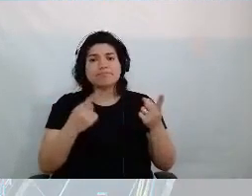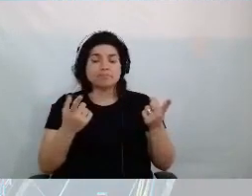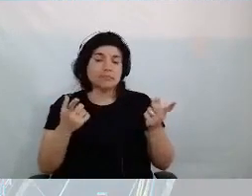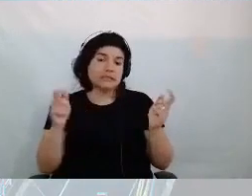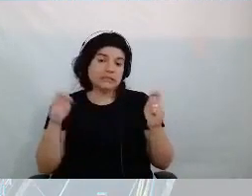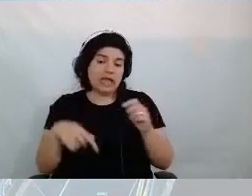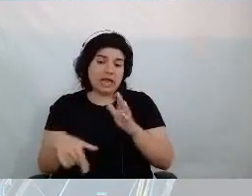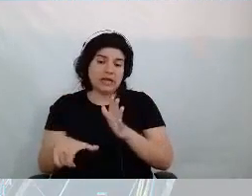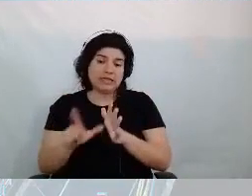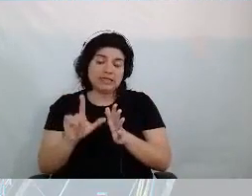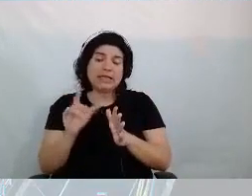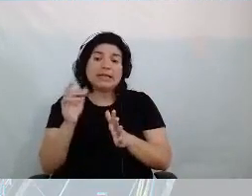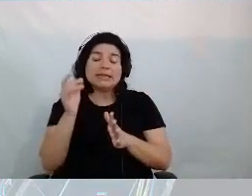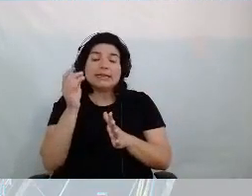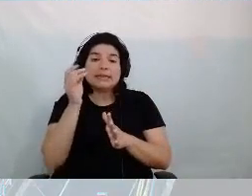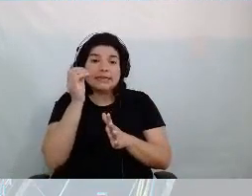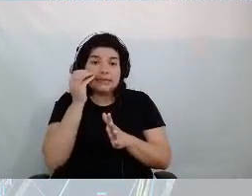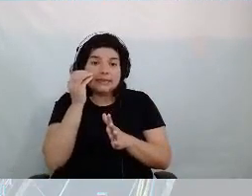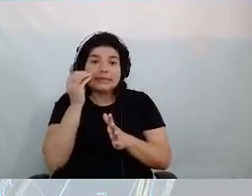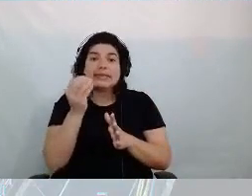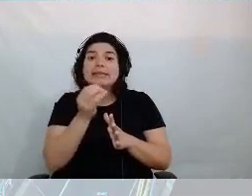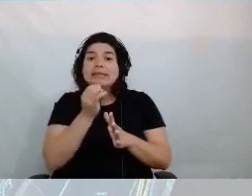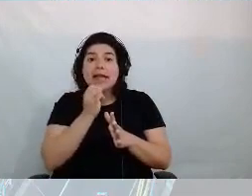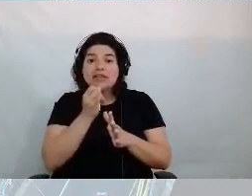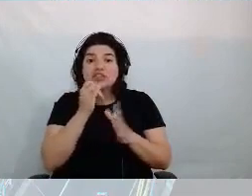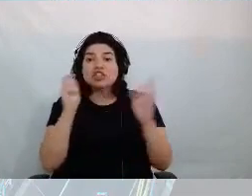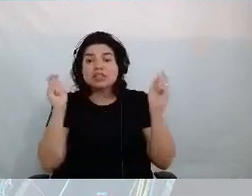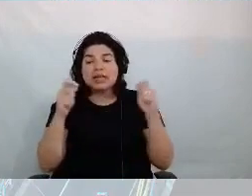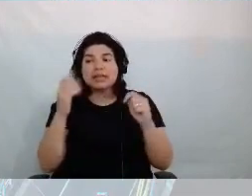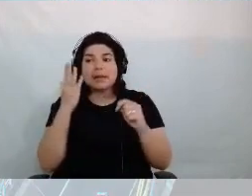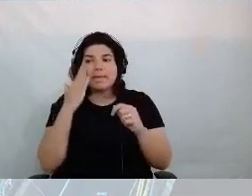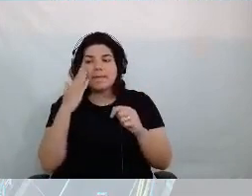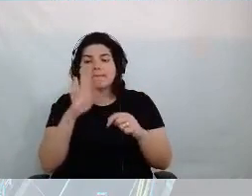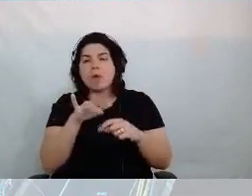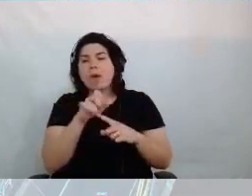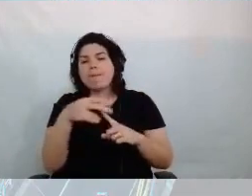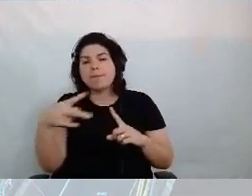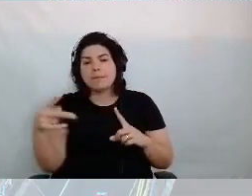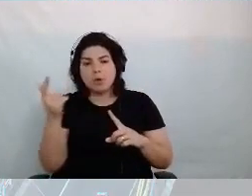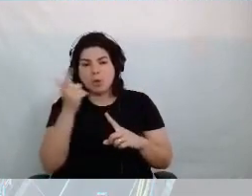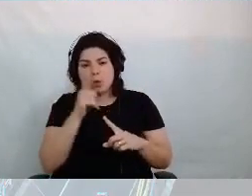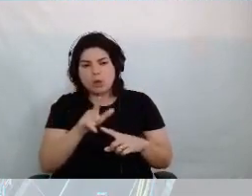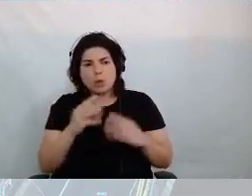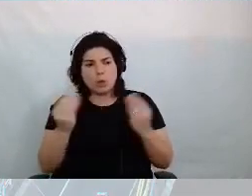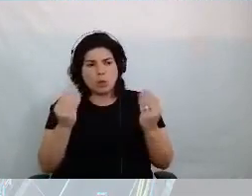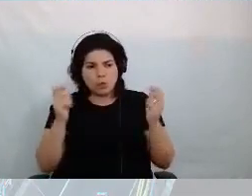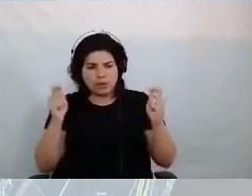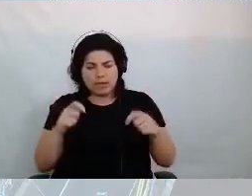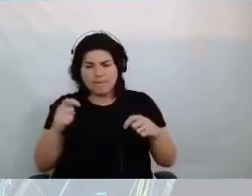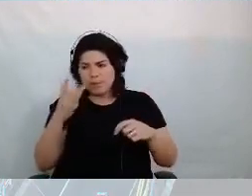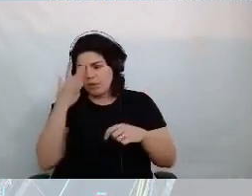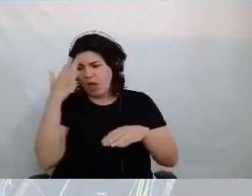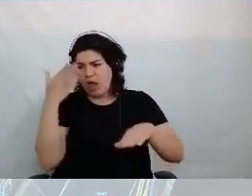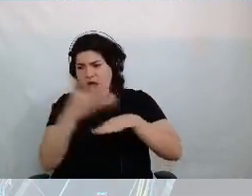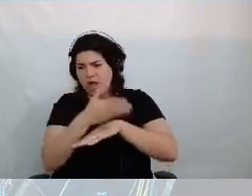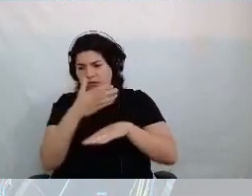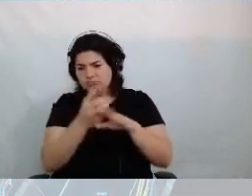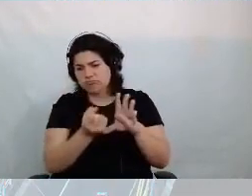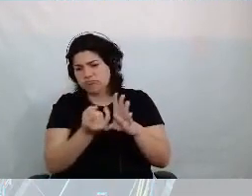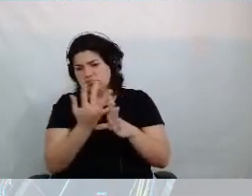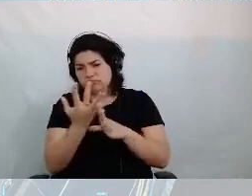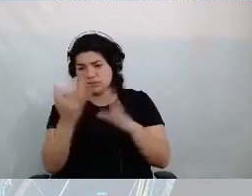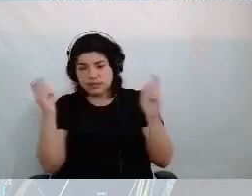de pico, para quê? Para eu entender a estabilidade da minha aplicação de disponibilidade, dado aquele pico,